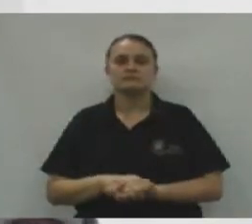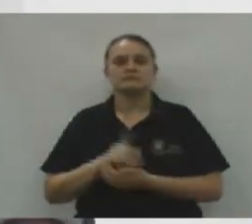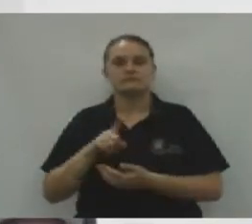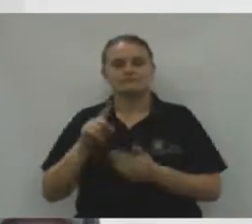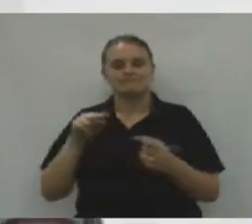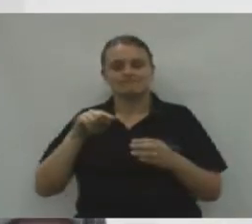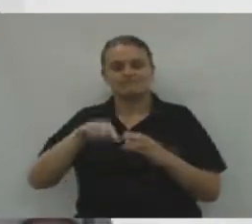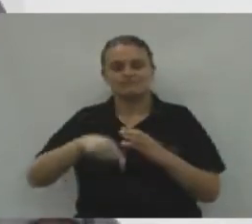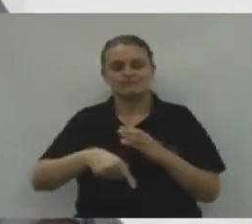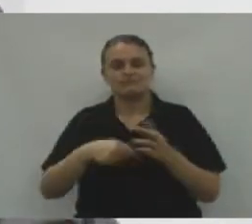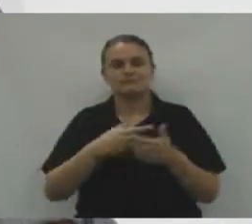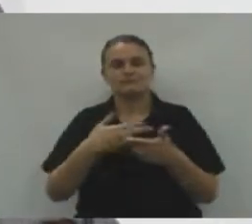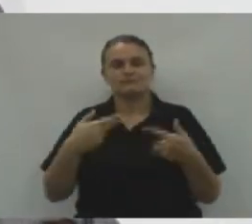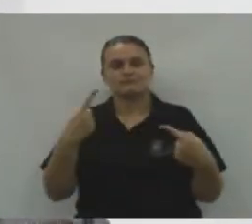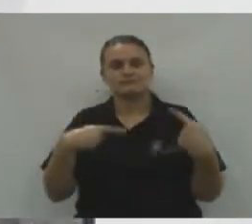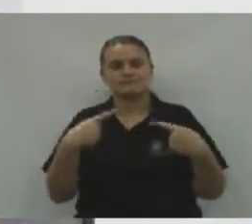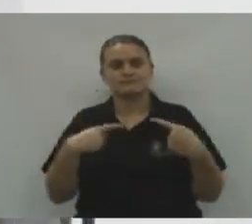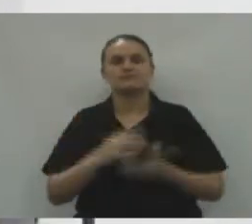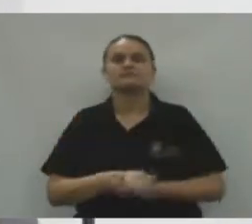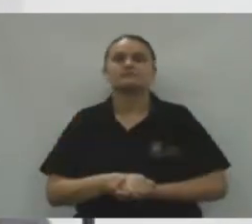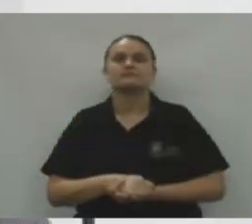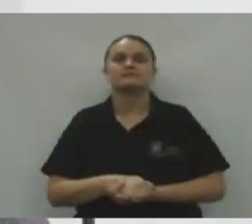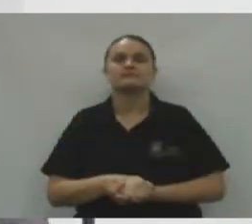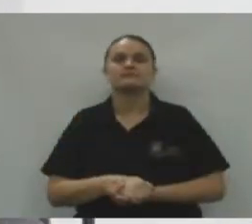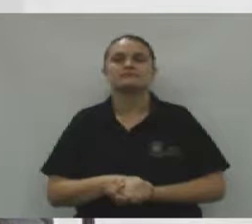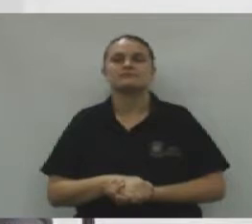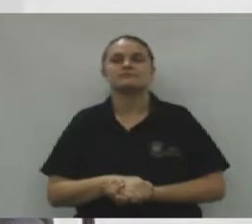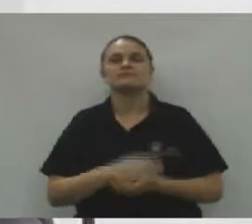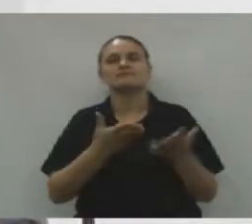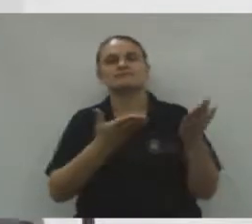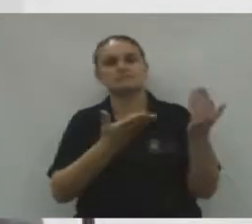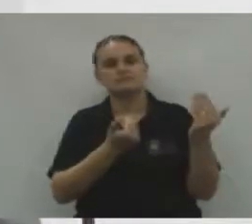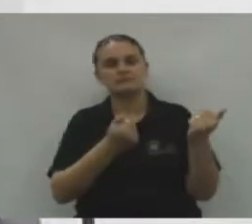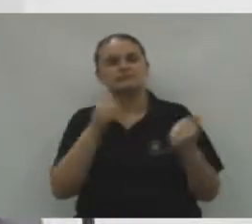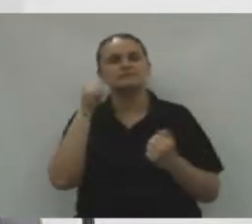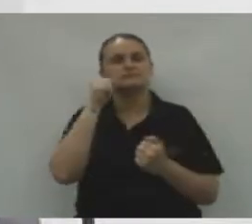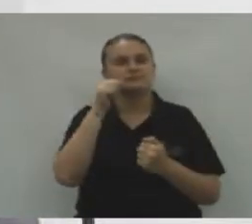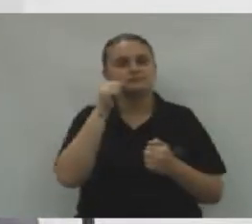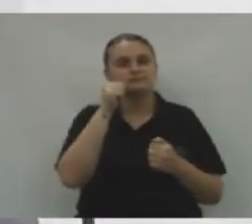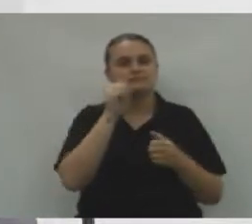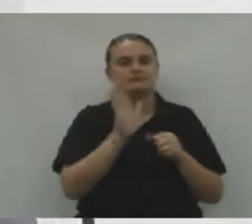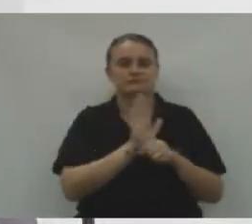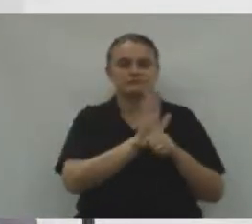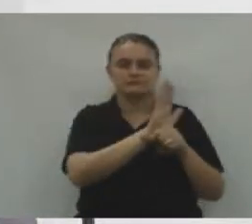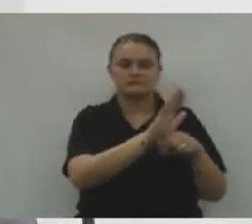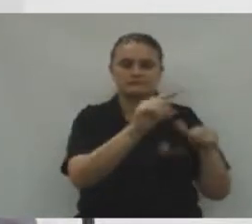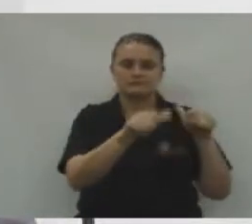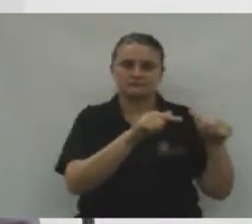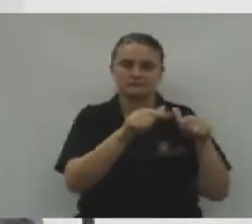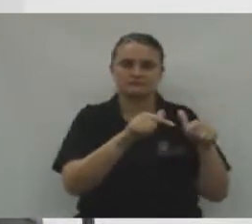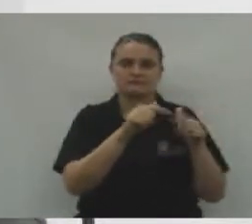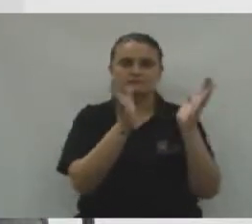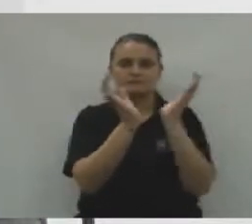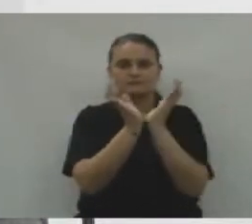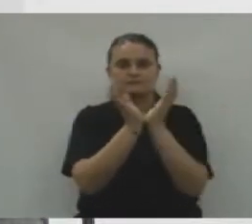profundas do que isso aí. Efetividade dos jovens e mulheres na produção. A questão da olericultura